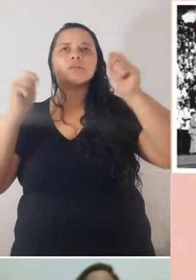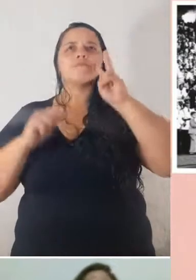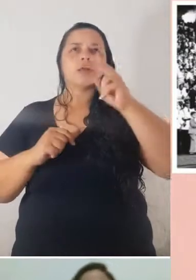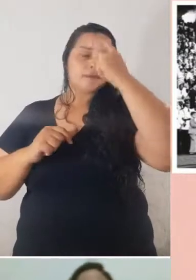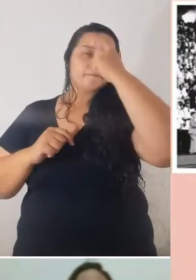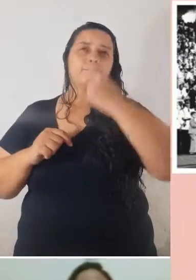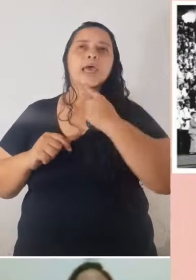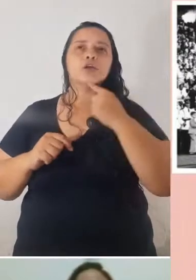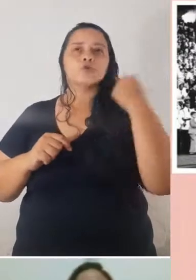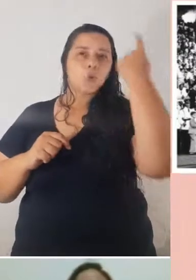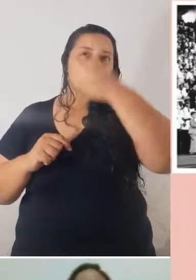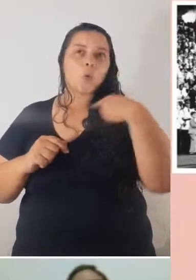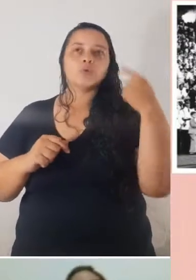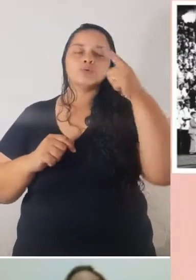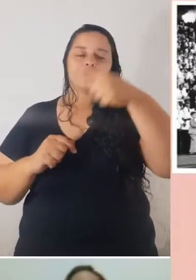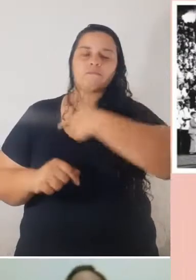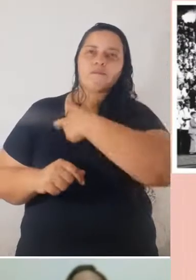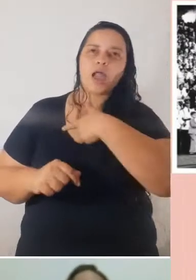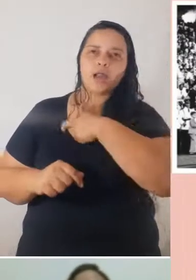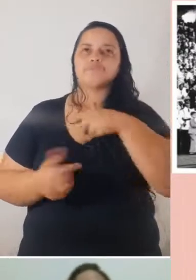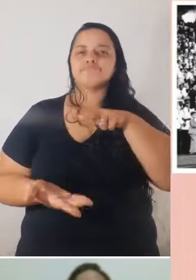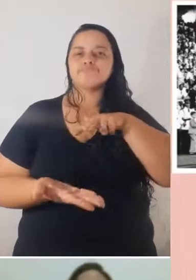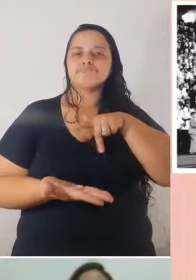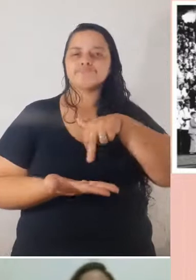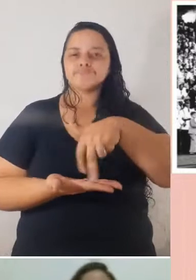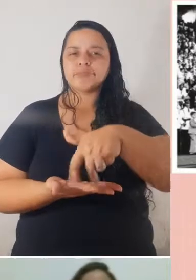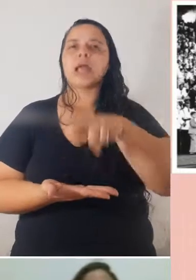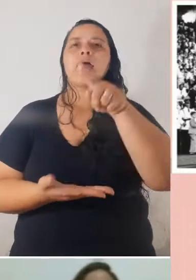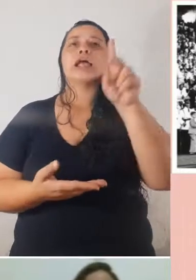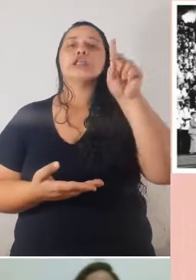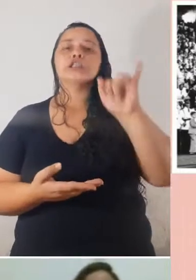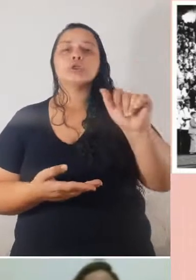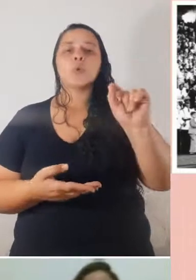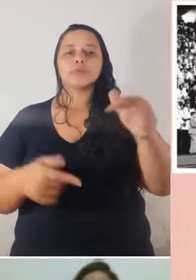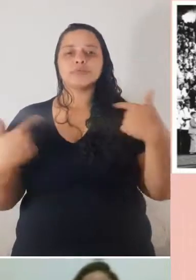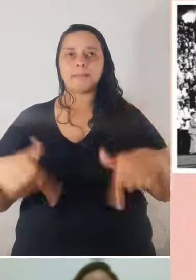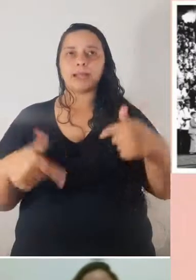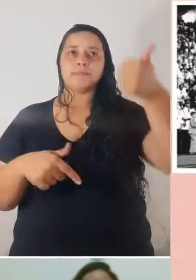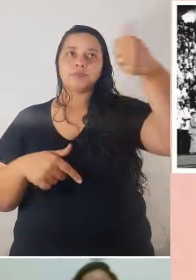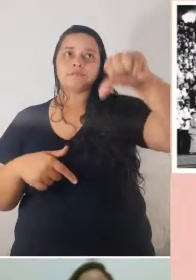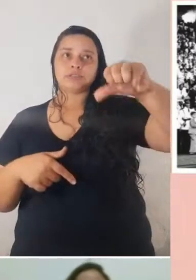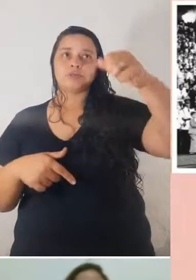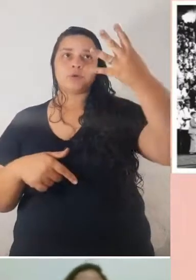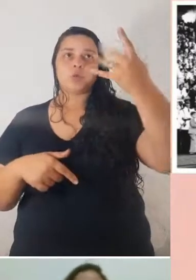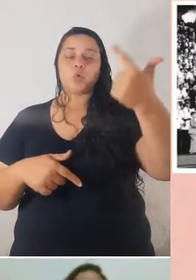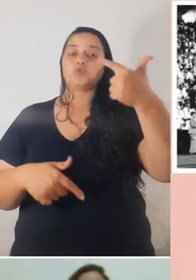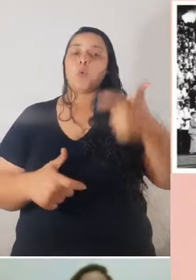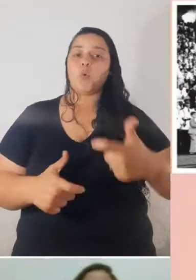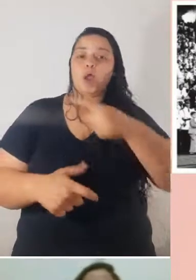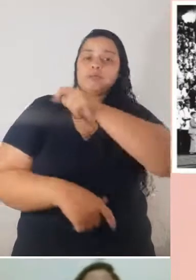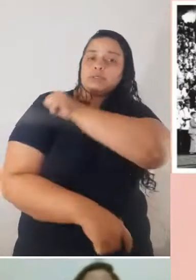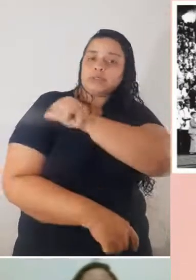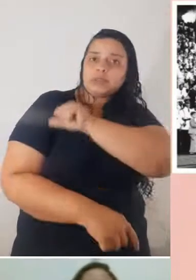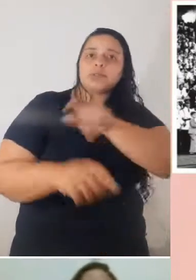presidente Vargas durante um desfile na celebração do Dia do Trabalhador no Rio de Janeiro em 1942. E abaixo a